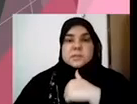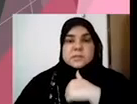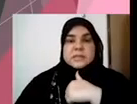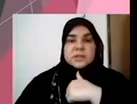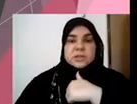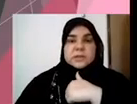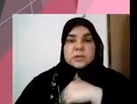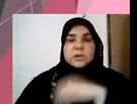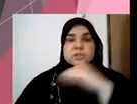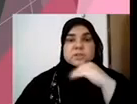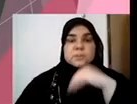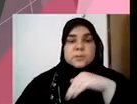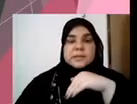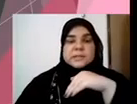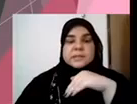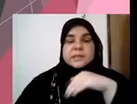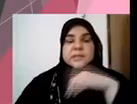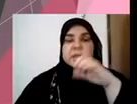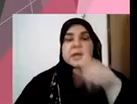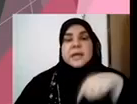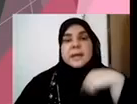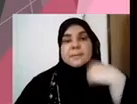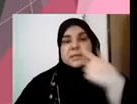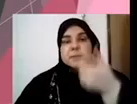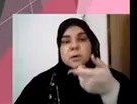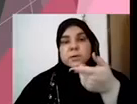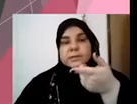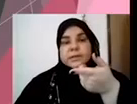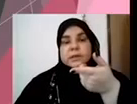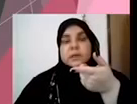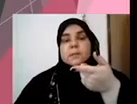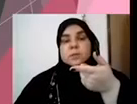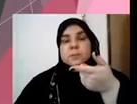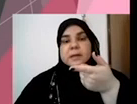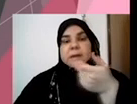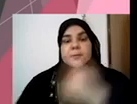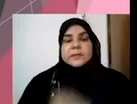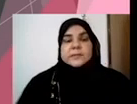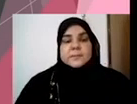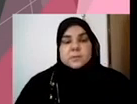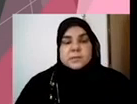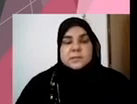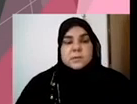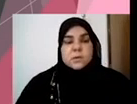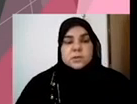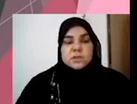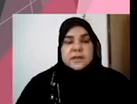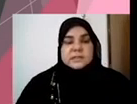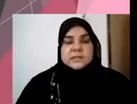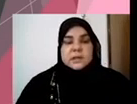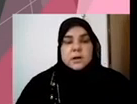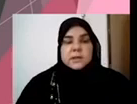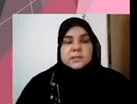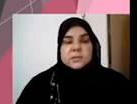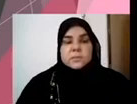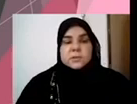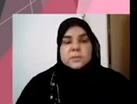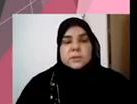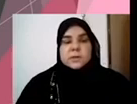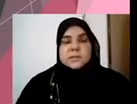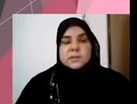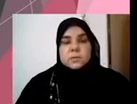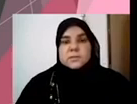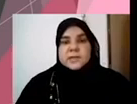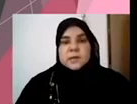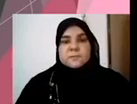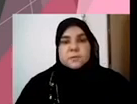para vocês no slide anterior. Dividir por 10 a sexta é a mesma coisa que multiplicar por 10 a menos 6. Então, quando tiver assim, ó, esses números